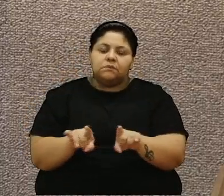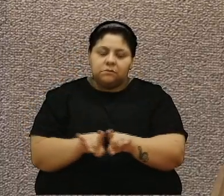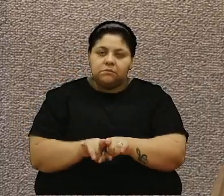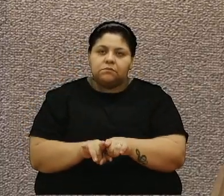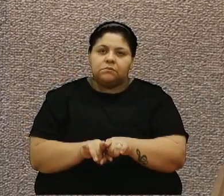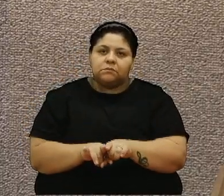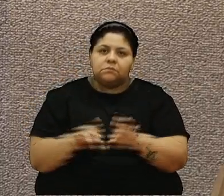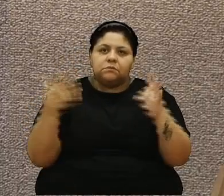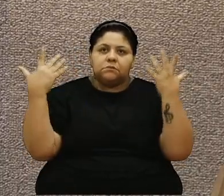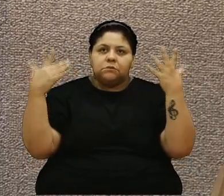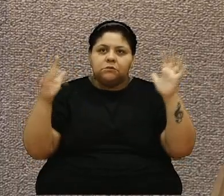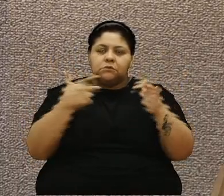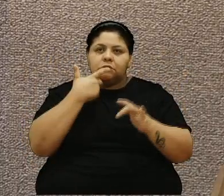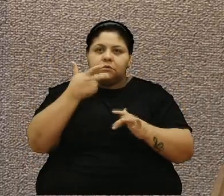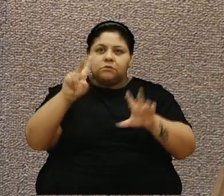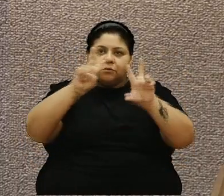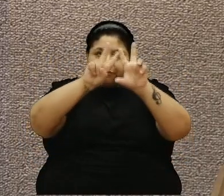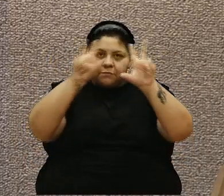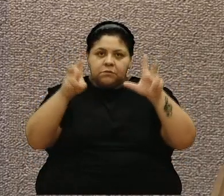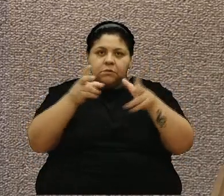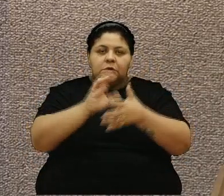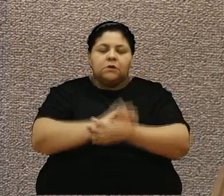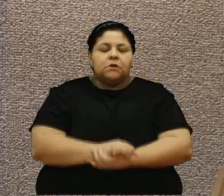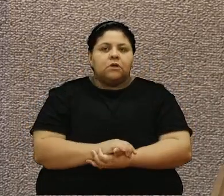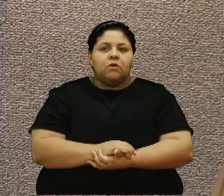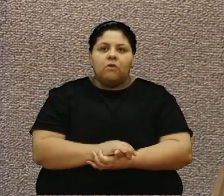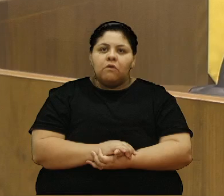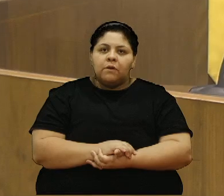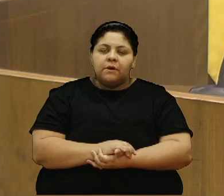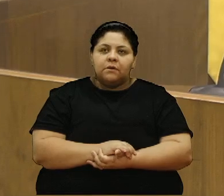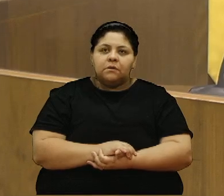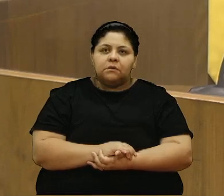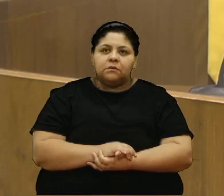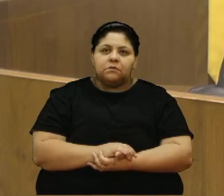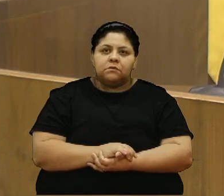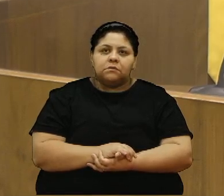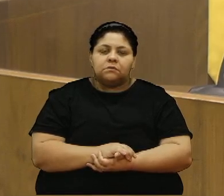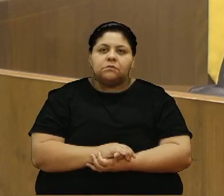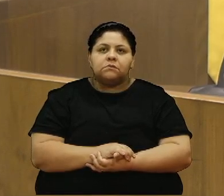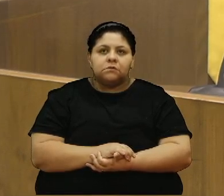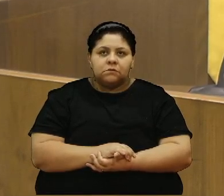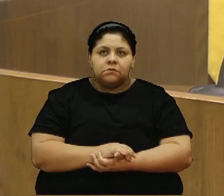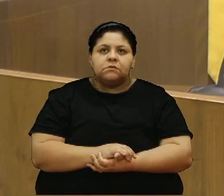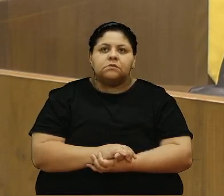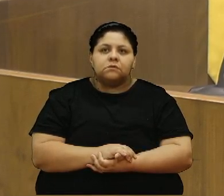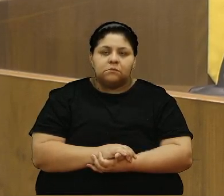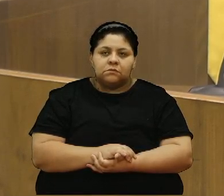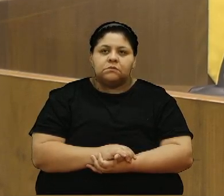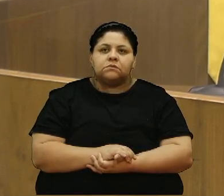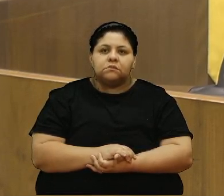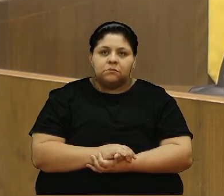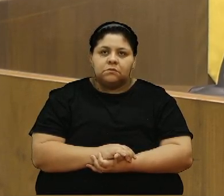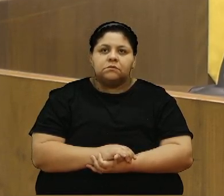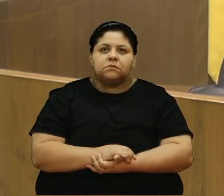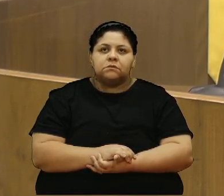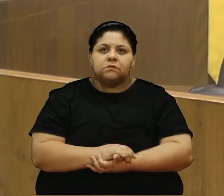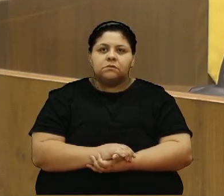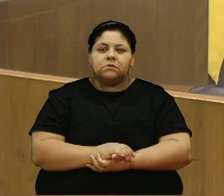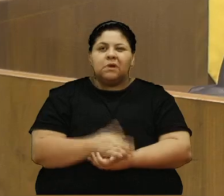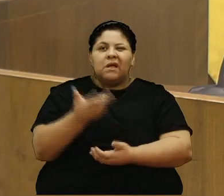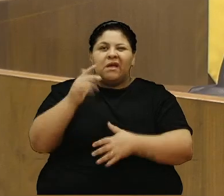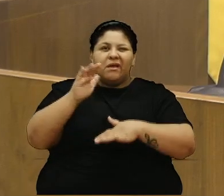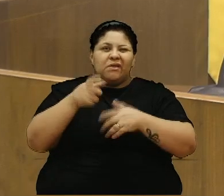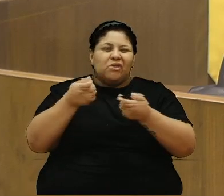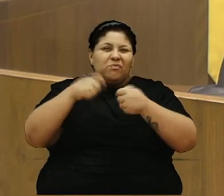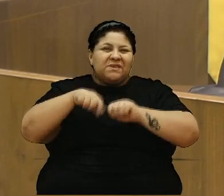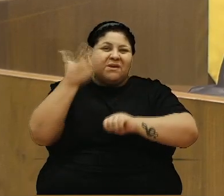presentes. Parabéns pela sua fala aí da tribuna. Parabéns. Com certeza, vereador Edson. E é importante dizer que a gente não pode mais naturalizar esse